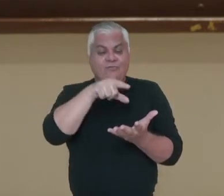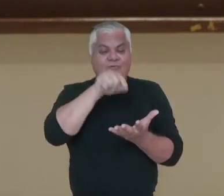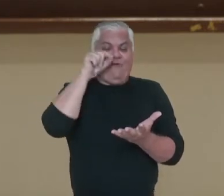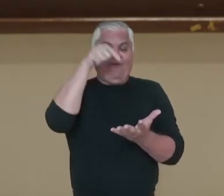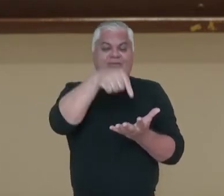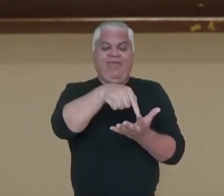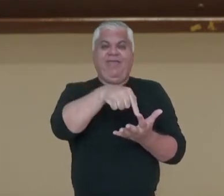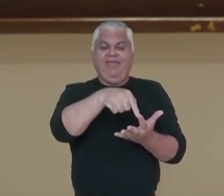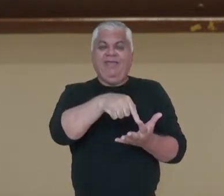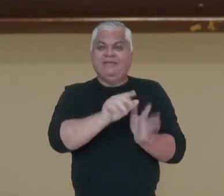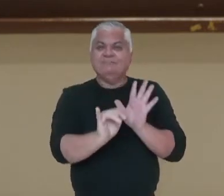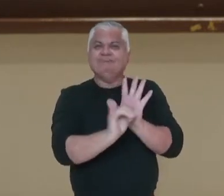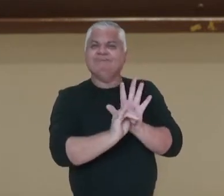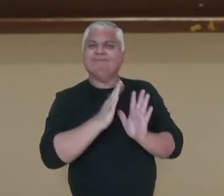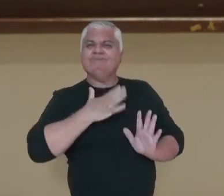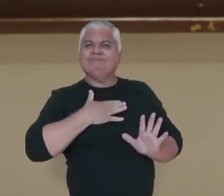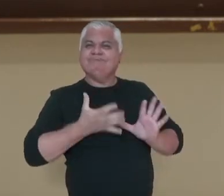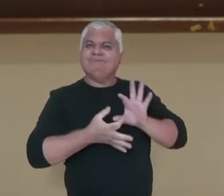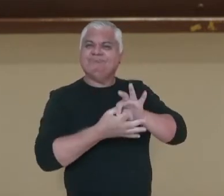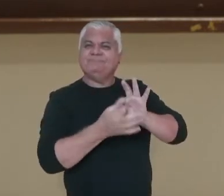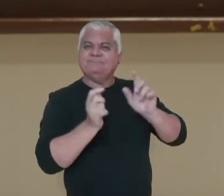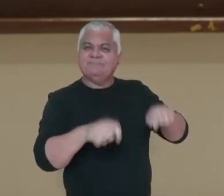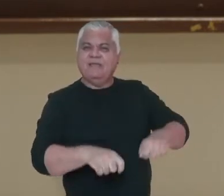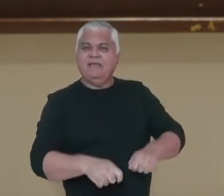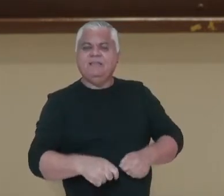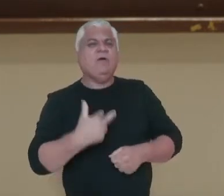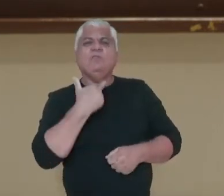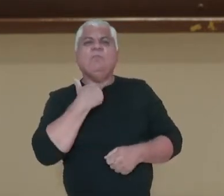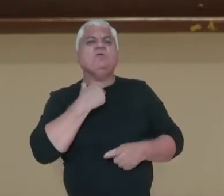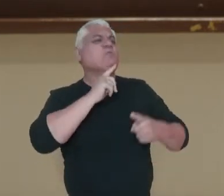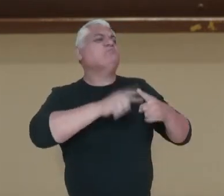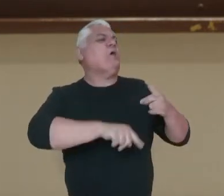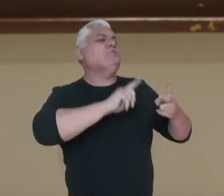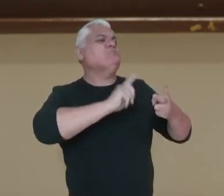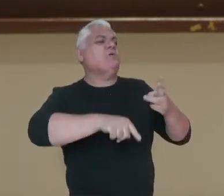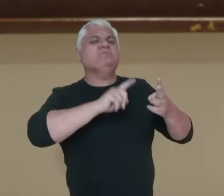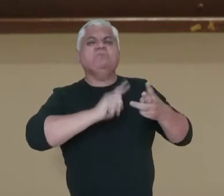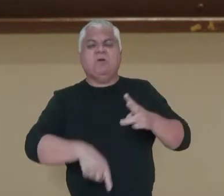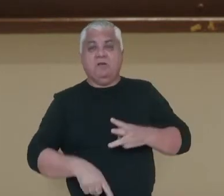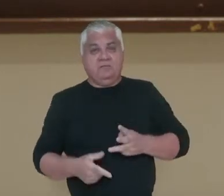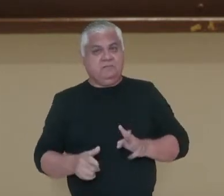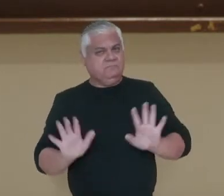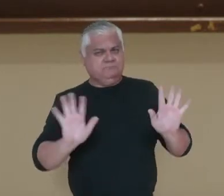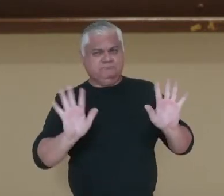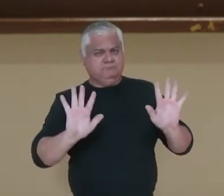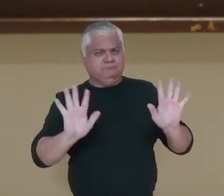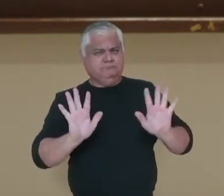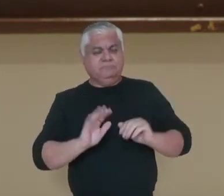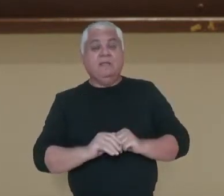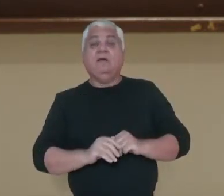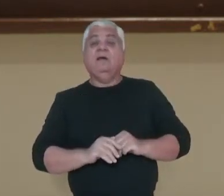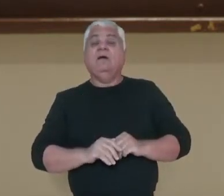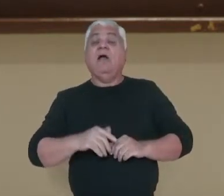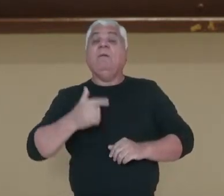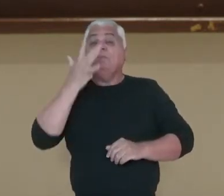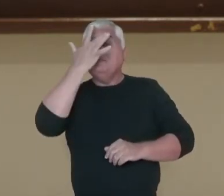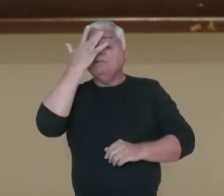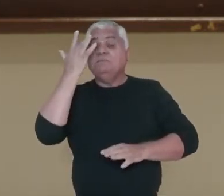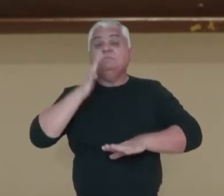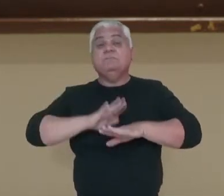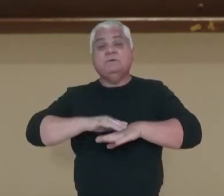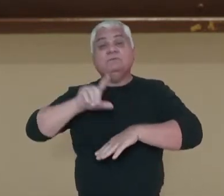outro. Então, restringir é muito complicado. Falar que ginástica é só uma coisa ou é só outra. E, inclusive,